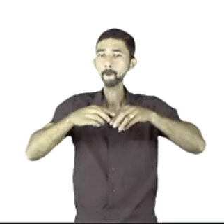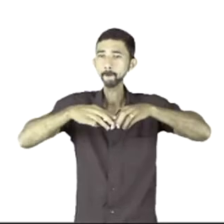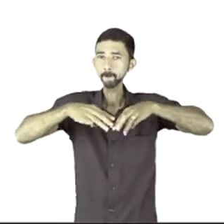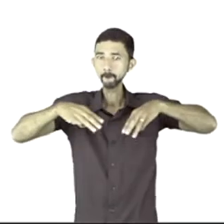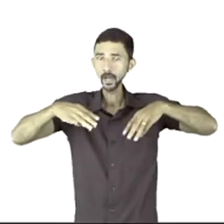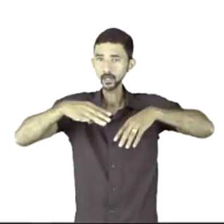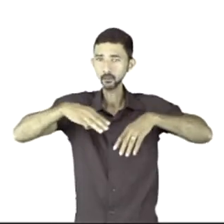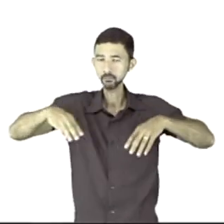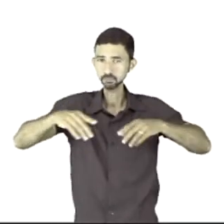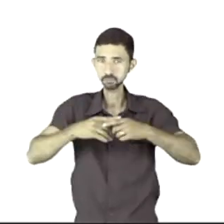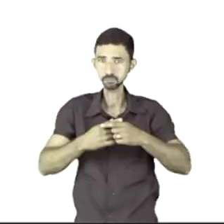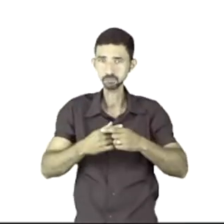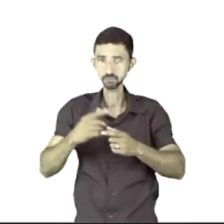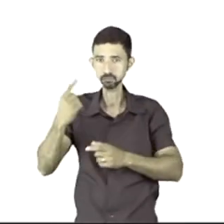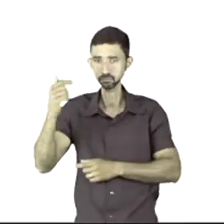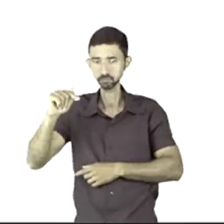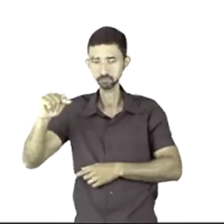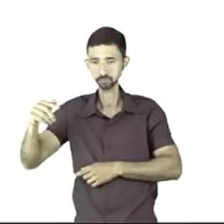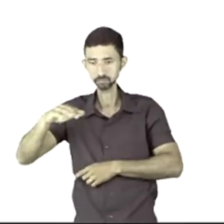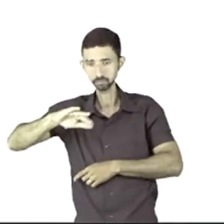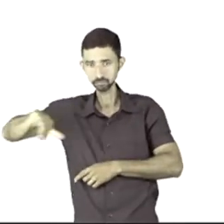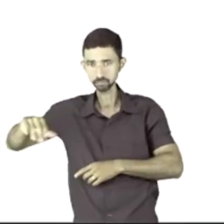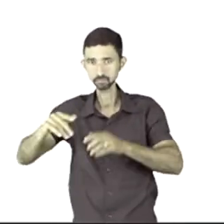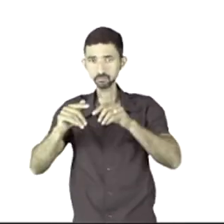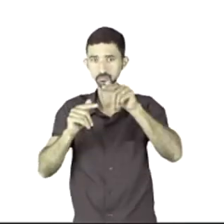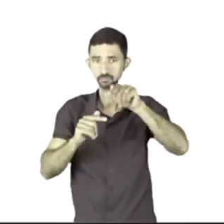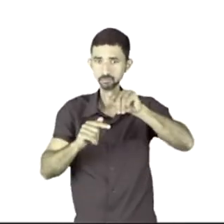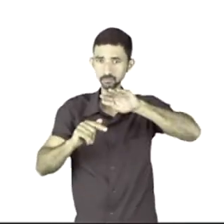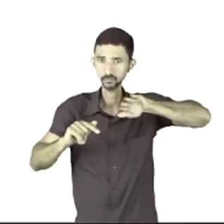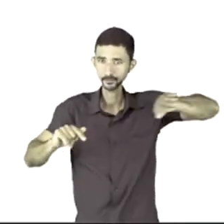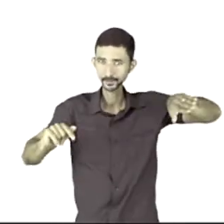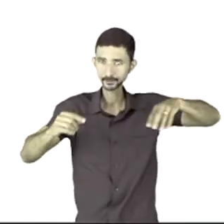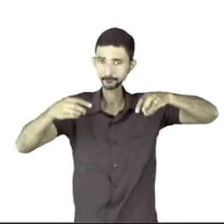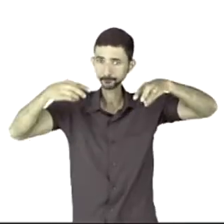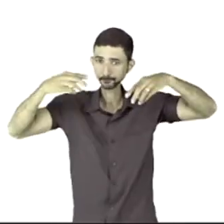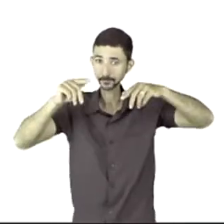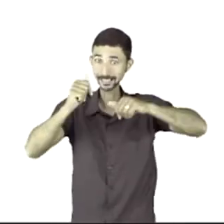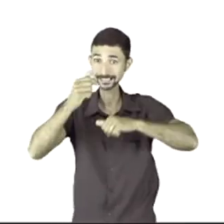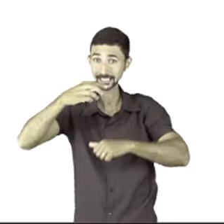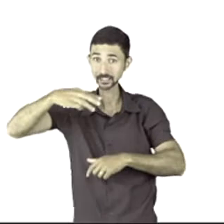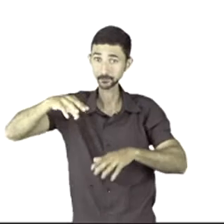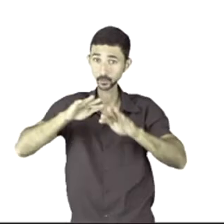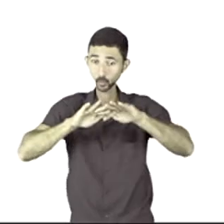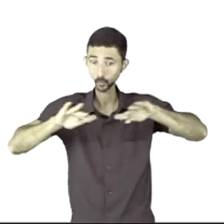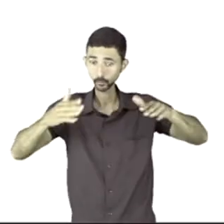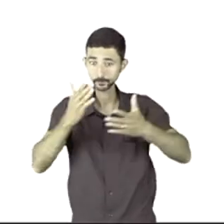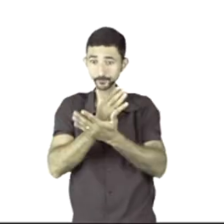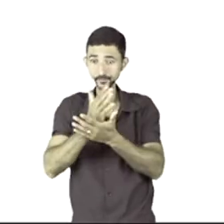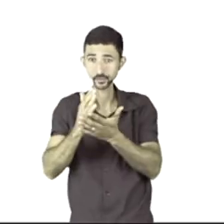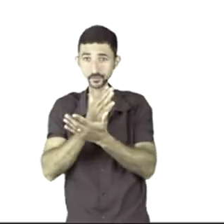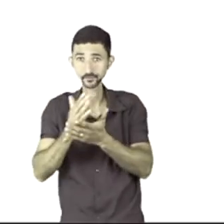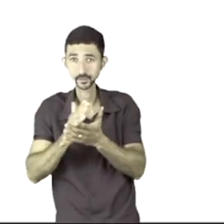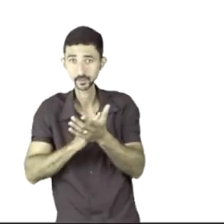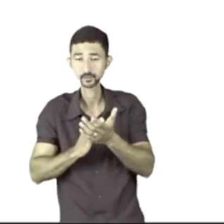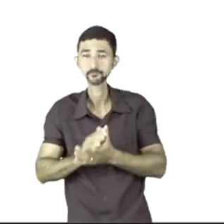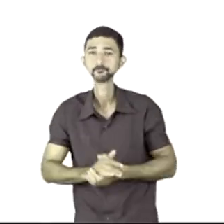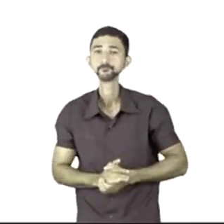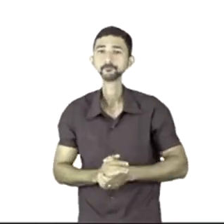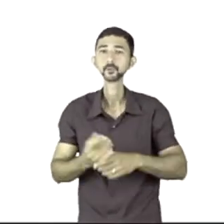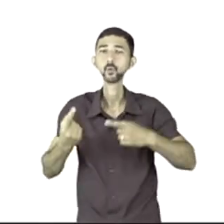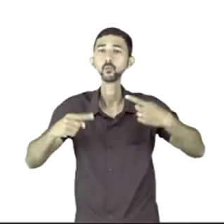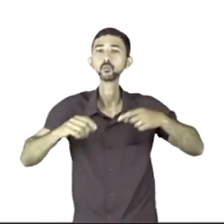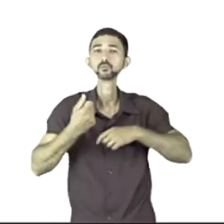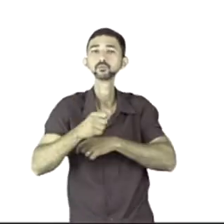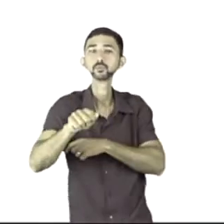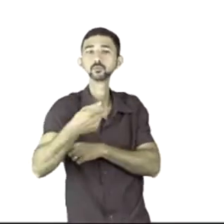aí de área de combate, tá? Então, essa pista é onde é realizado um combate de esgrima